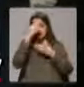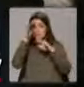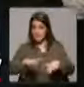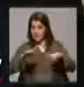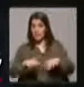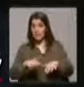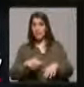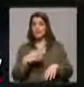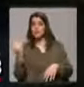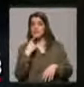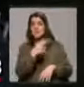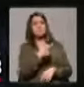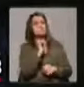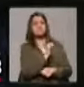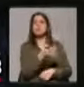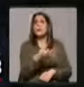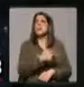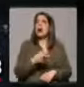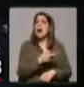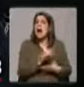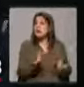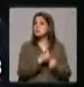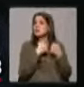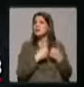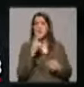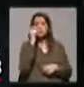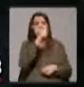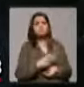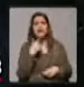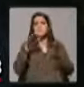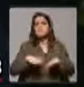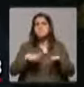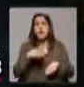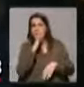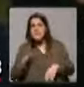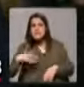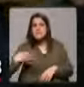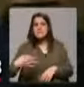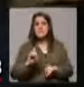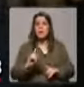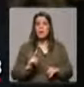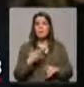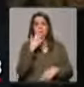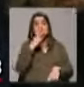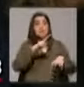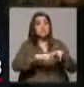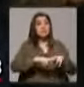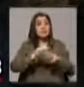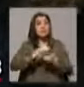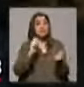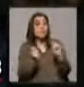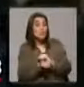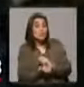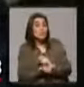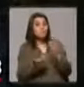bastante pacífico, nem era tão pouco um muçulmano praticante. Terá mudado durante a prisão. Os serviços prisionais